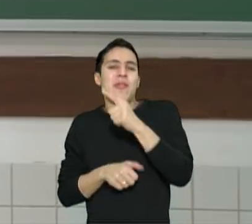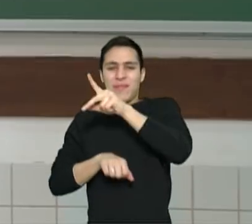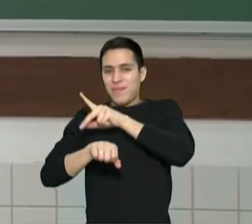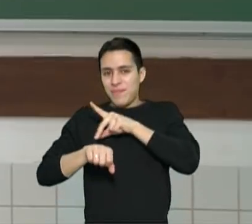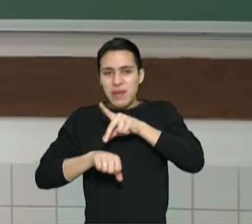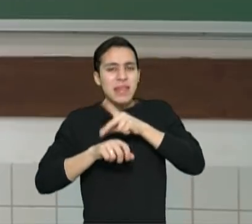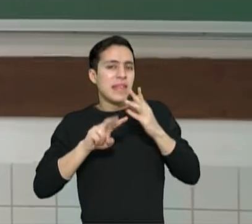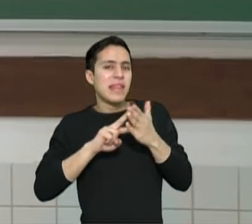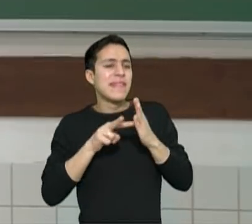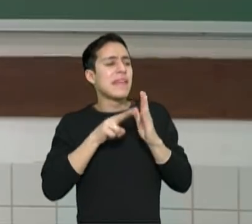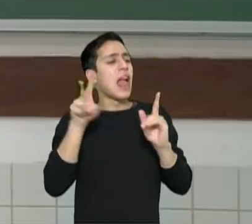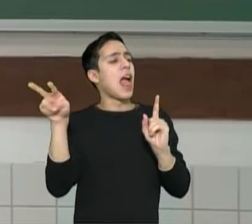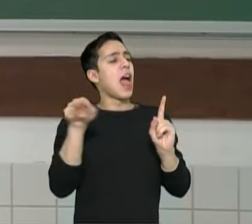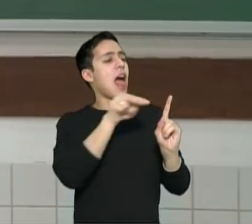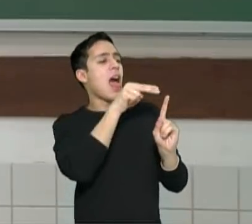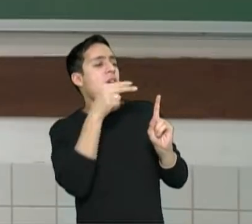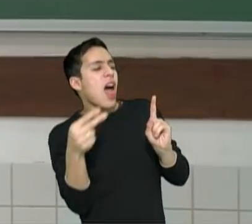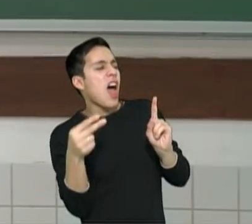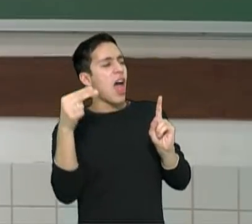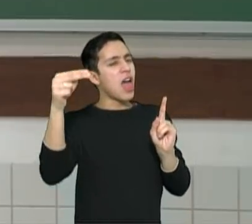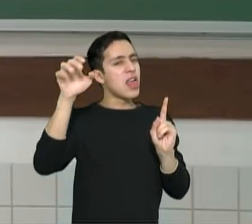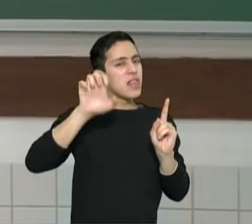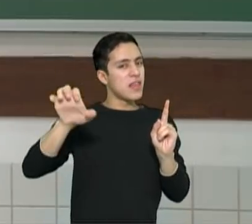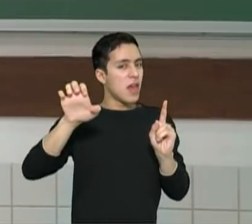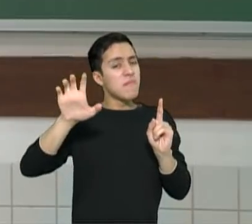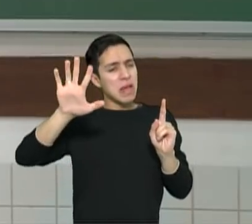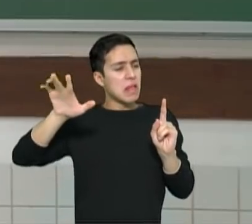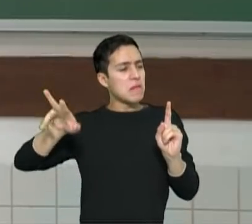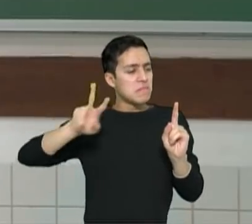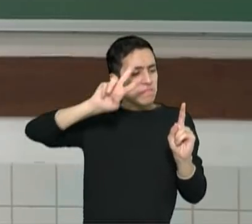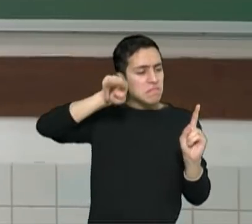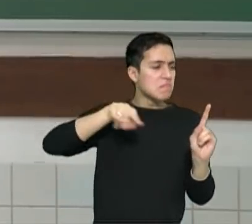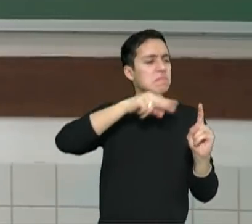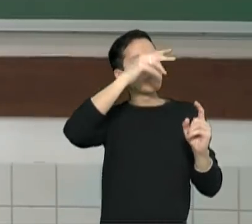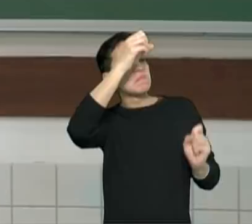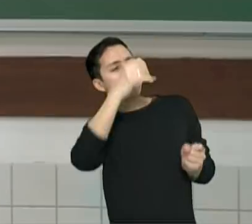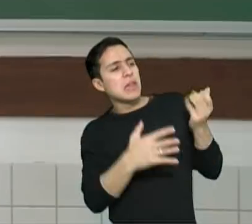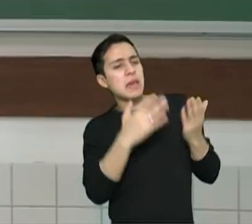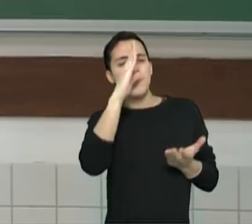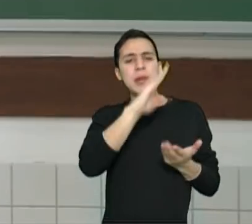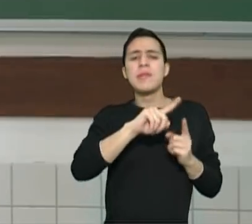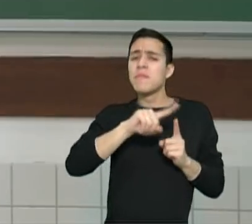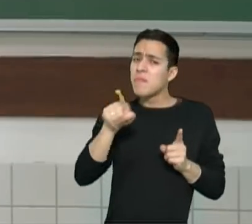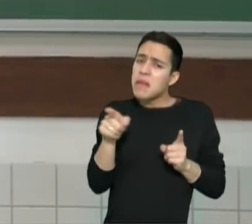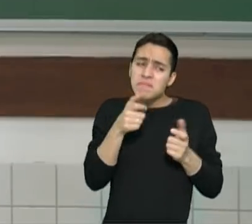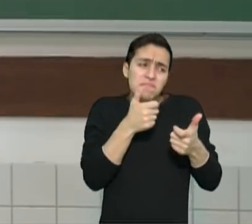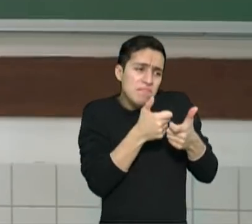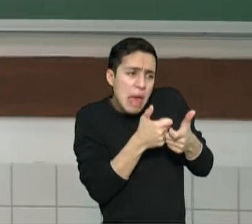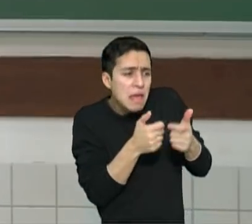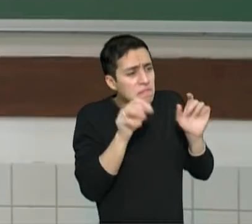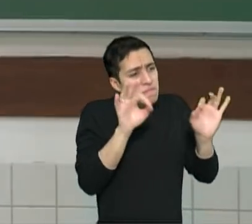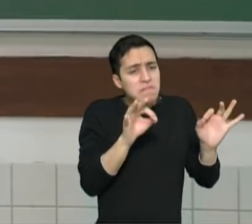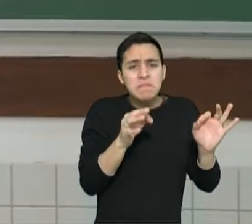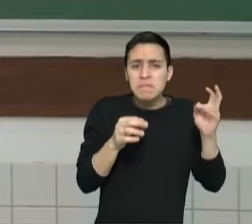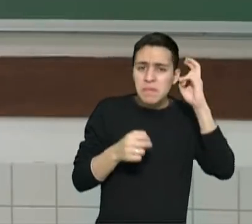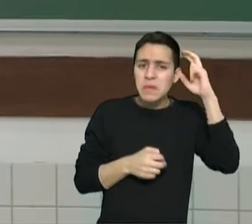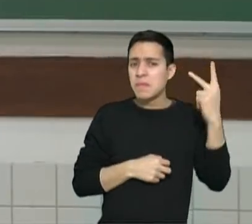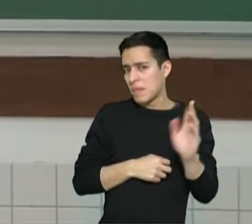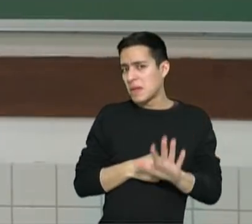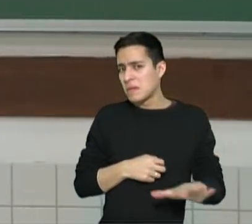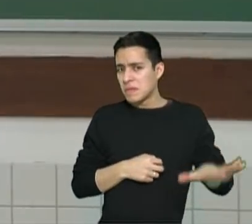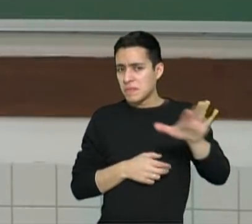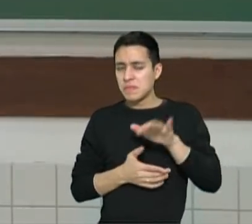vai retratar muito próximo do que a gente tem, né? Então, as terras, as pessoas, os animais.